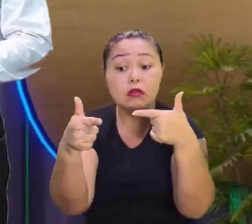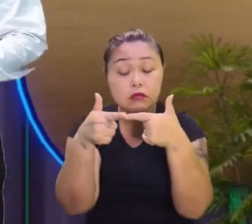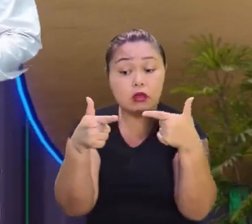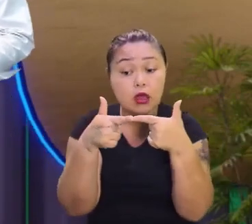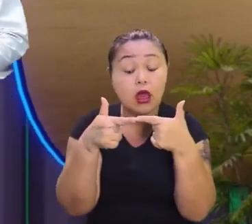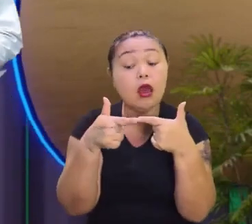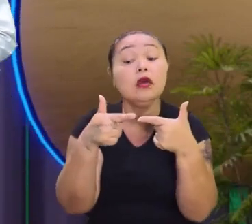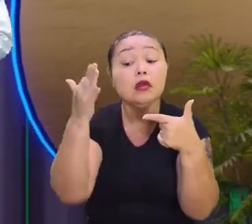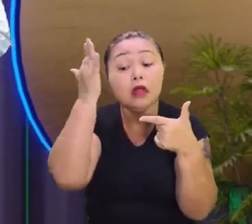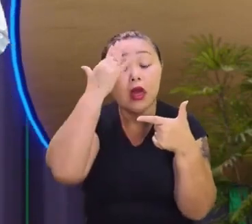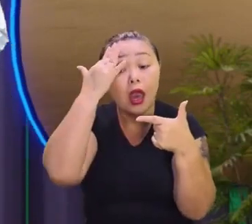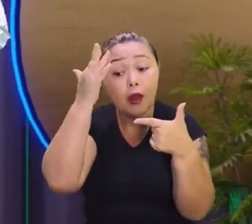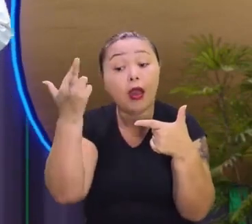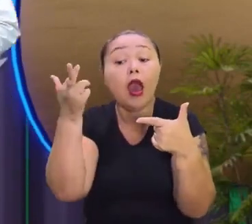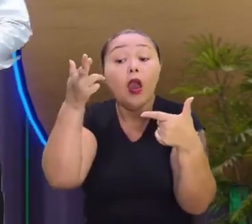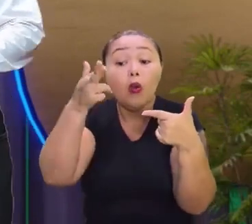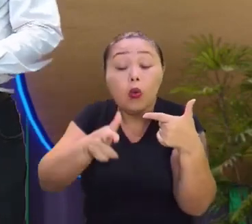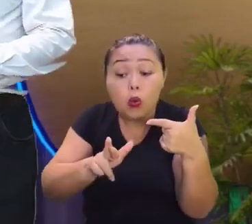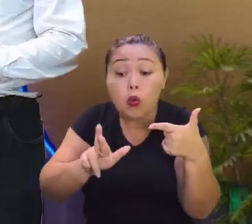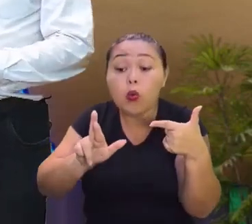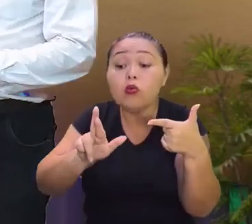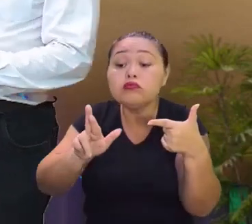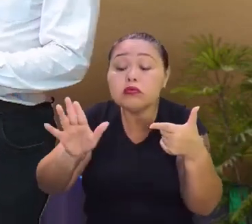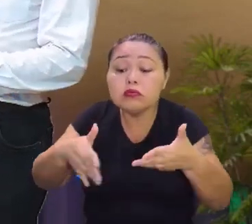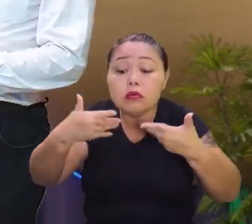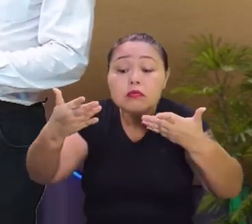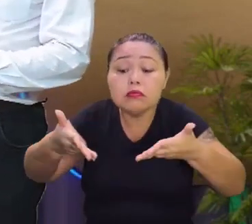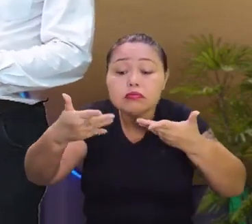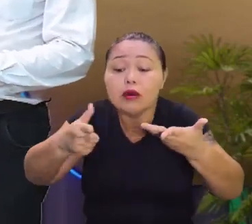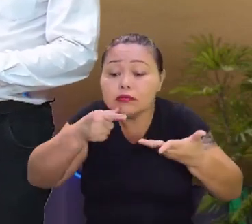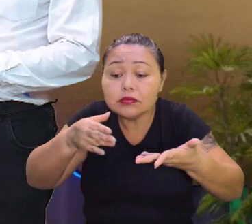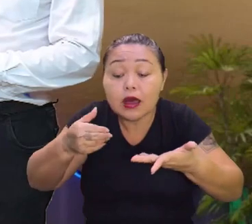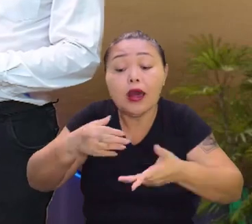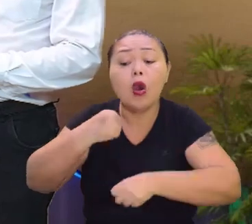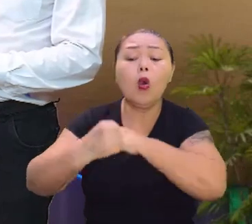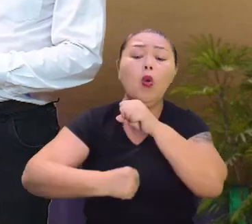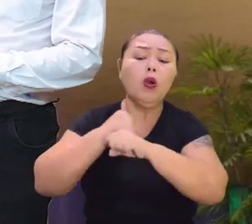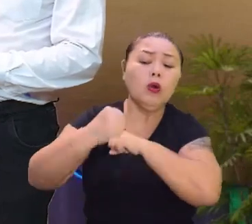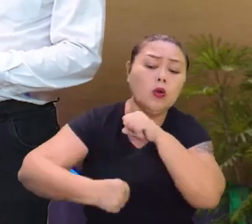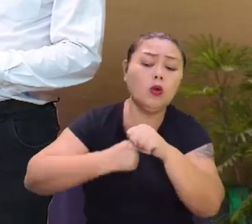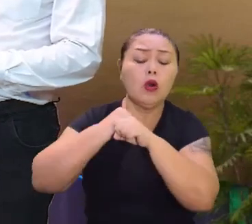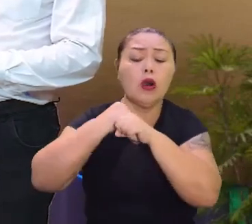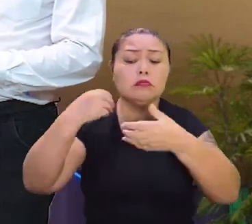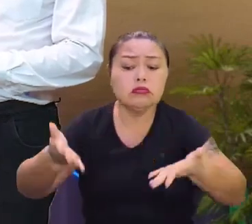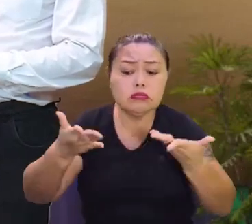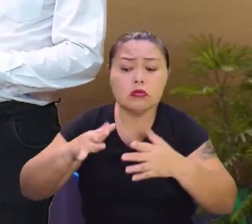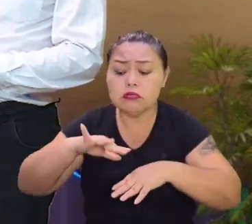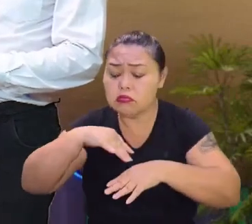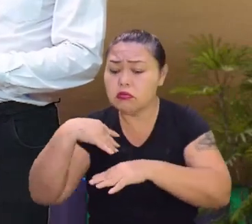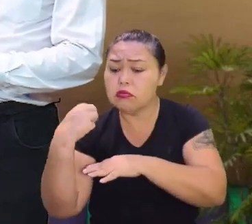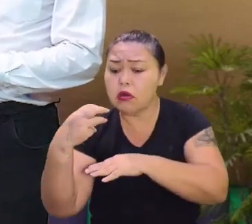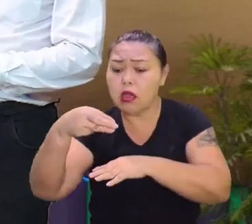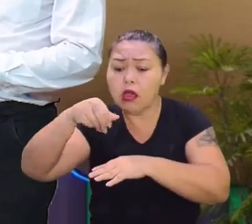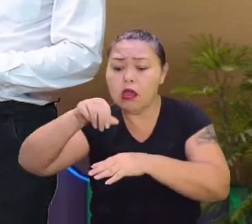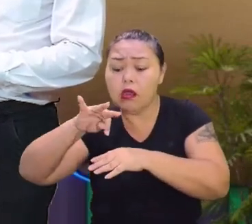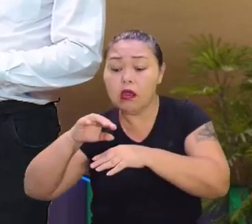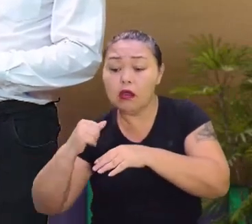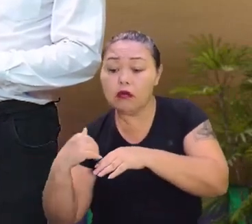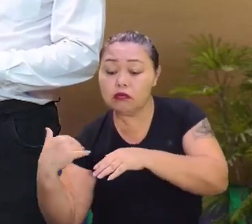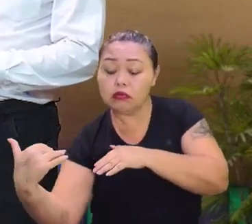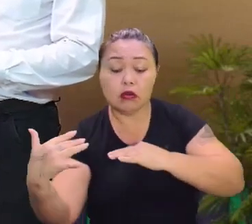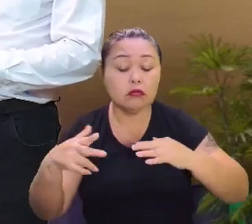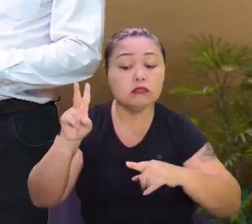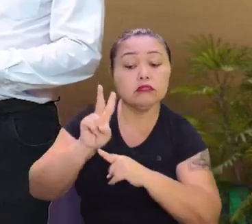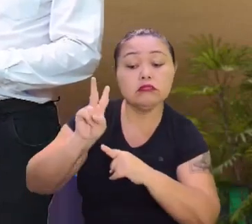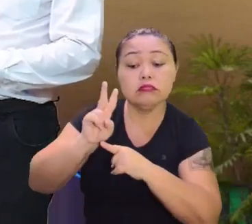vezes que a recuperação não se dá do dia para a noite, leva anos e anos, entendeu? Para poder recuperar a mata ciliar, que é tão importante